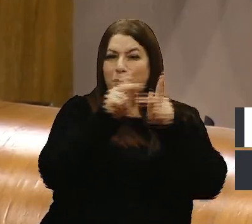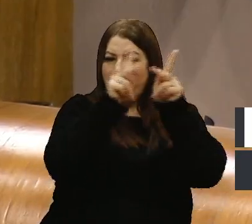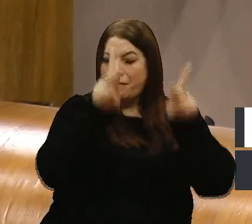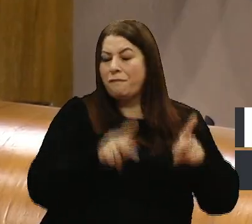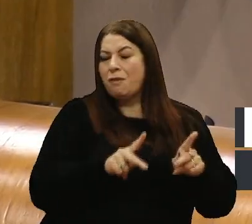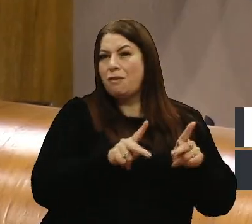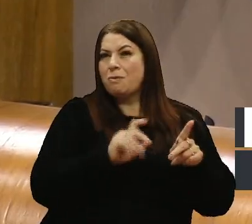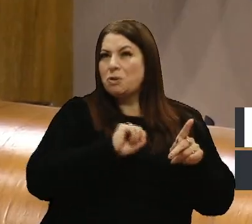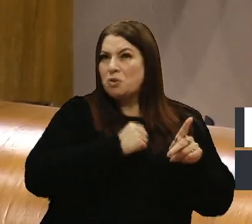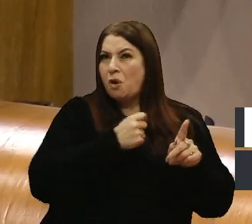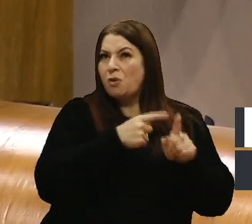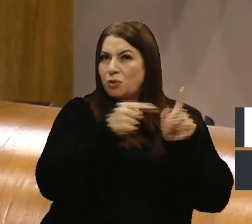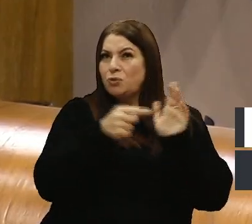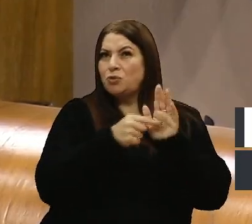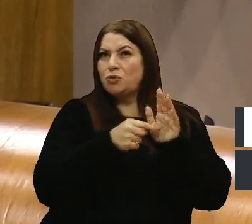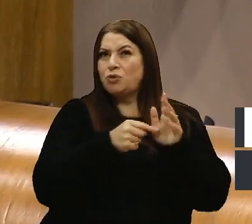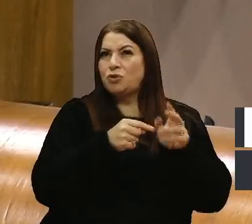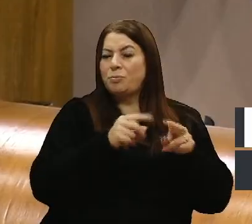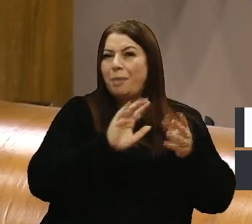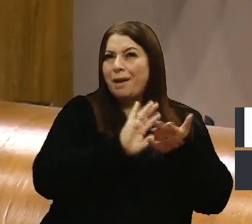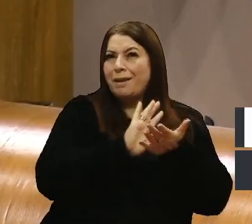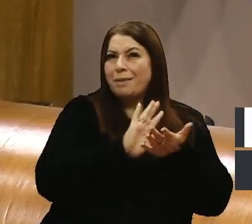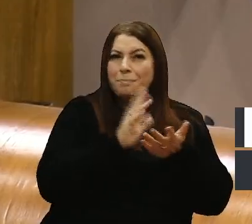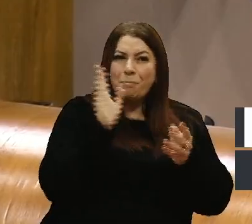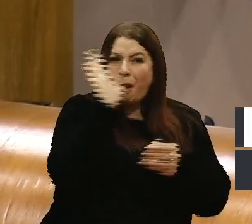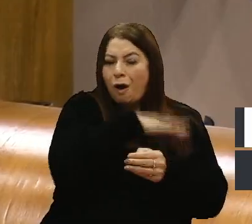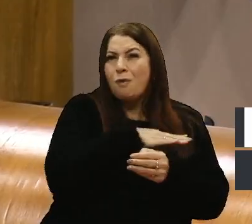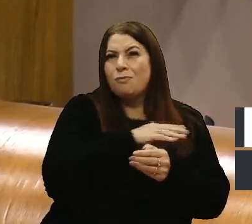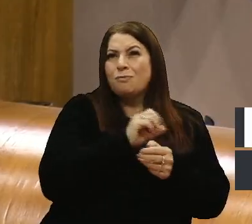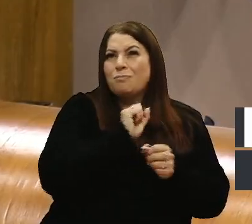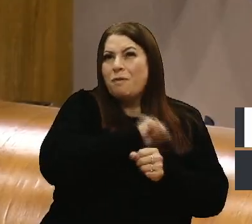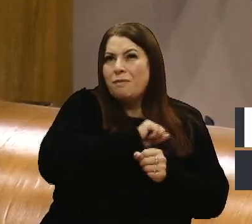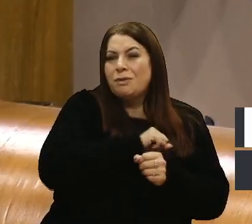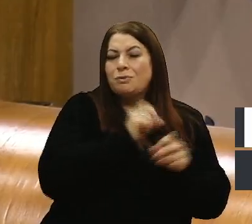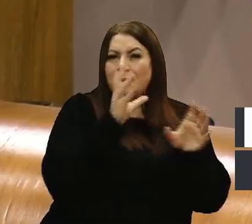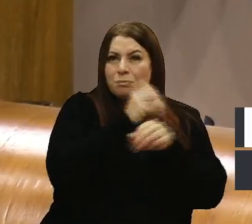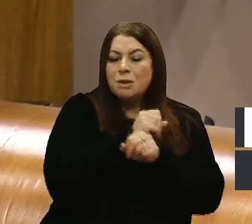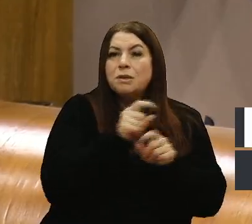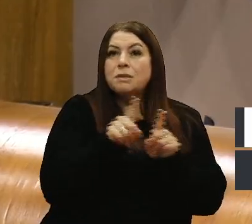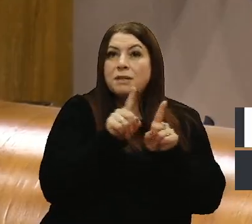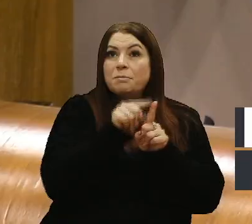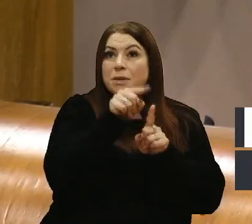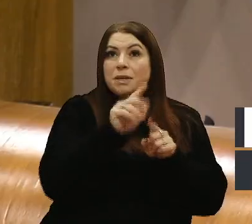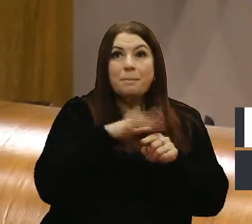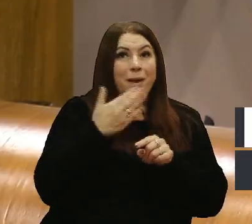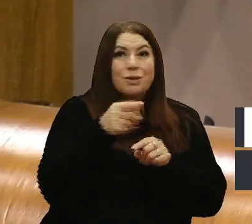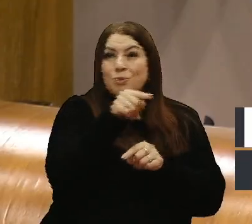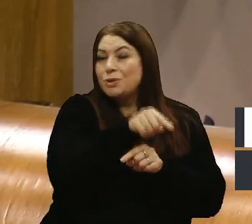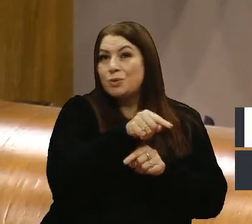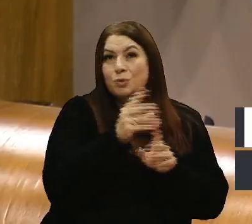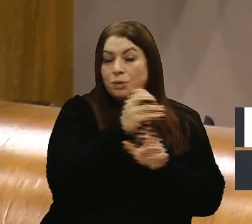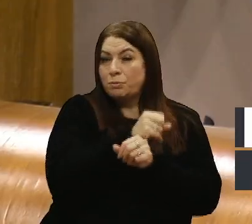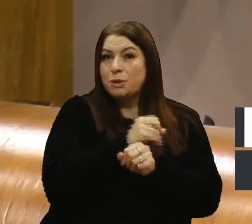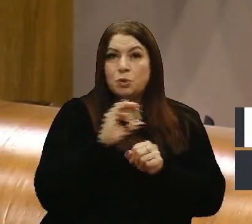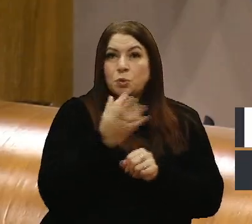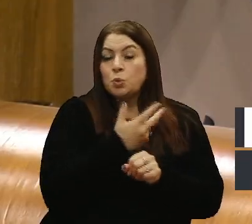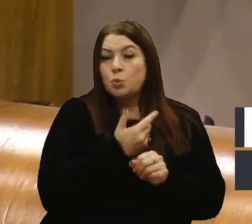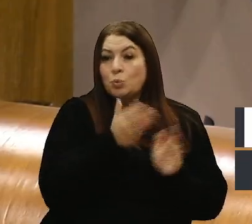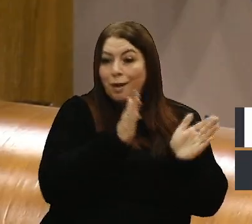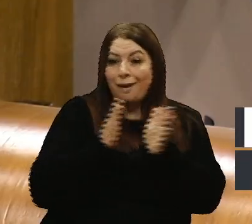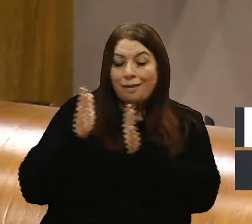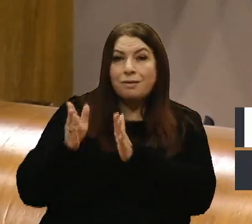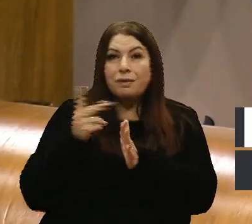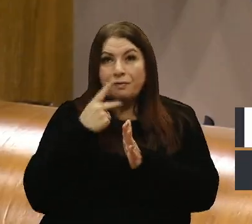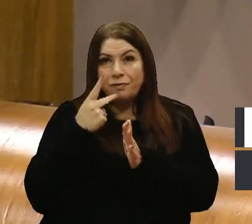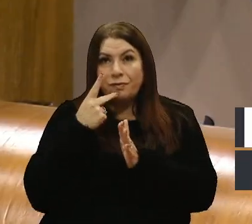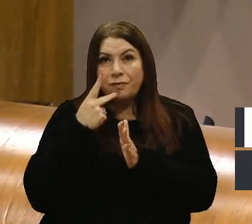que são de tortura e também que levam além da tortura, toda essa parte que a senhora